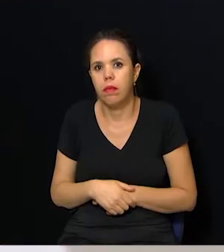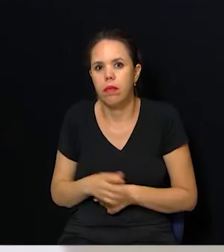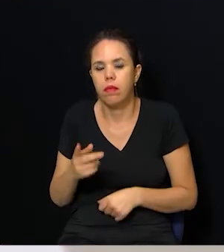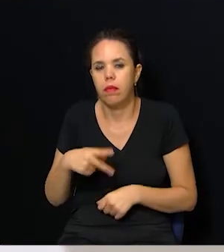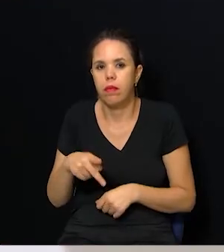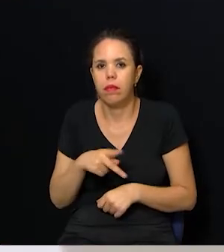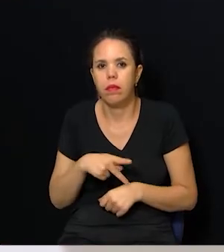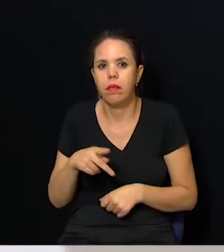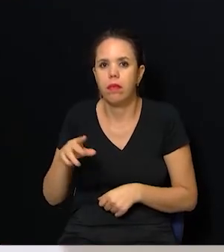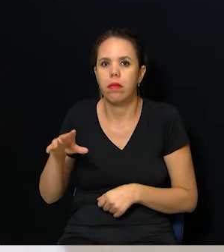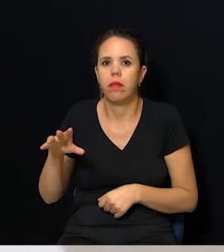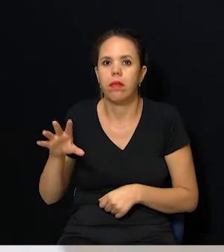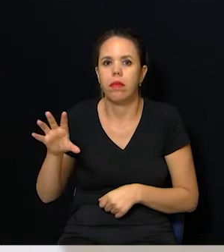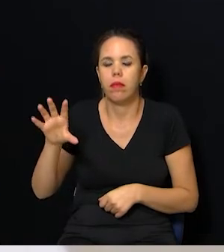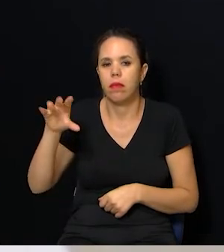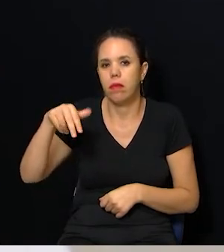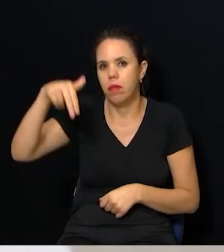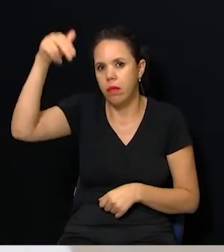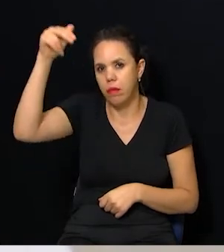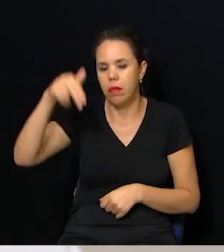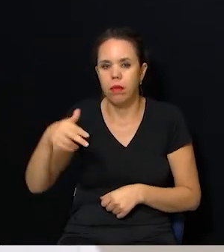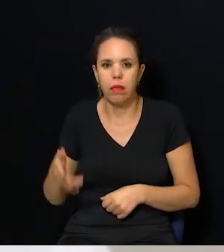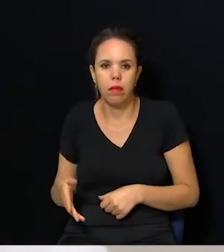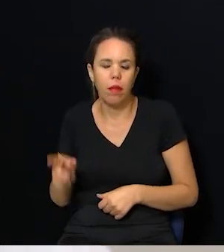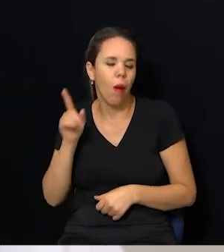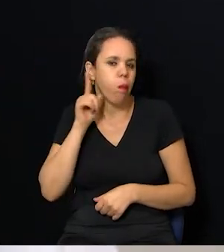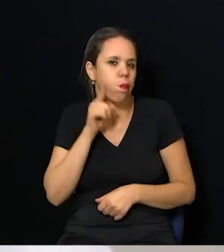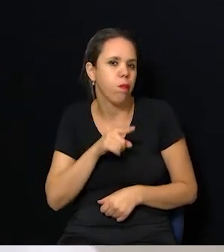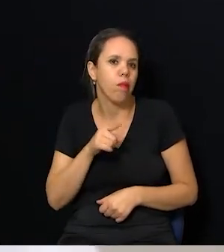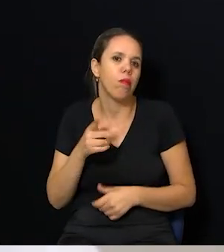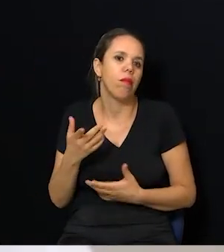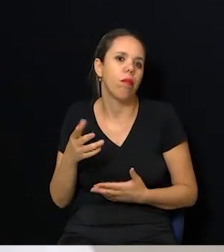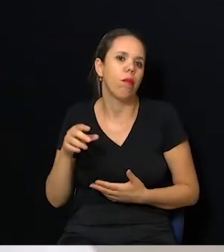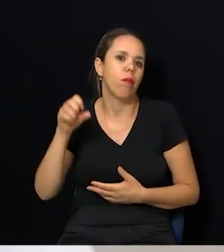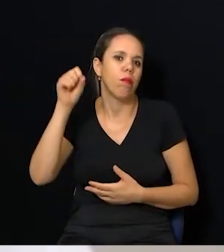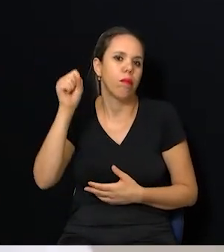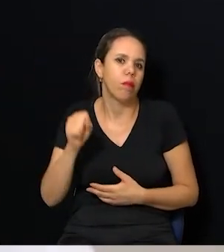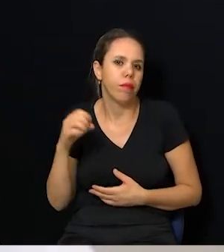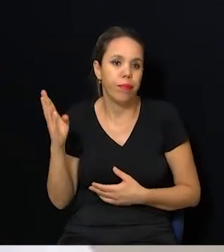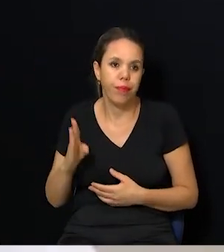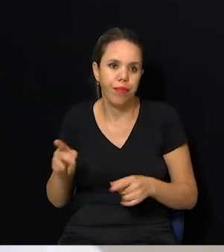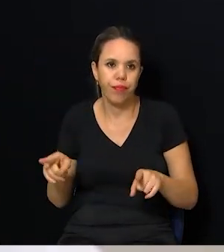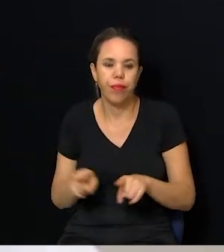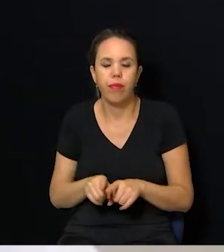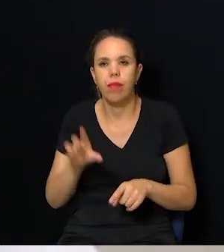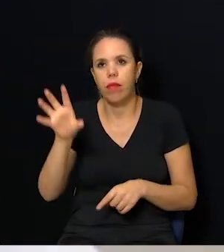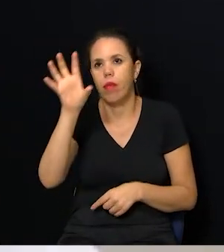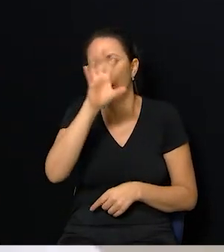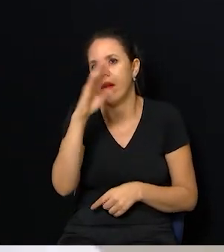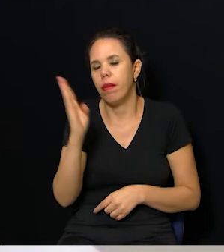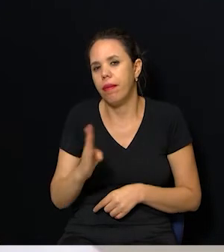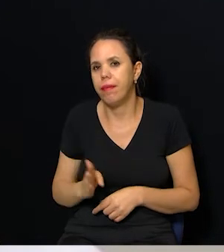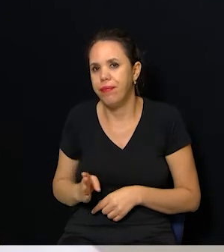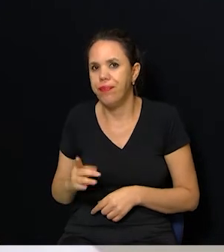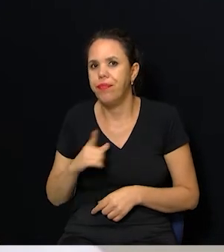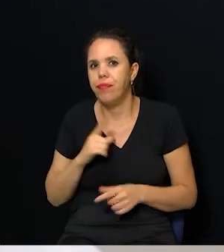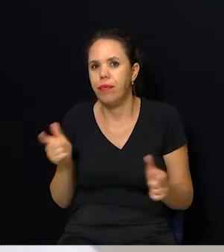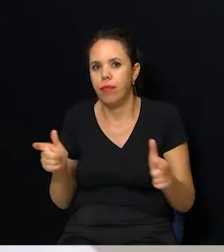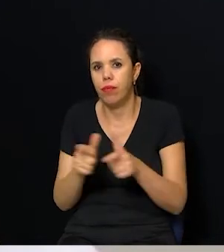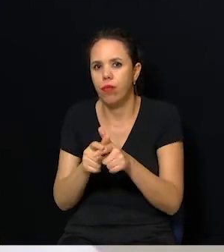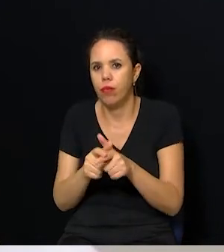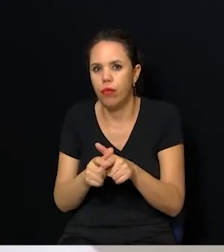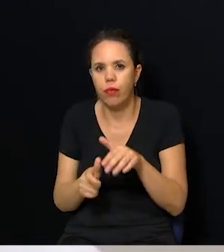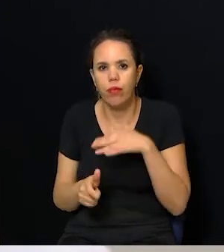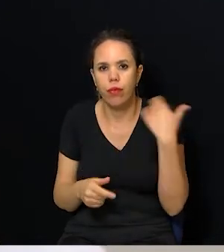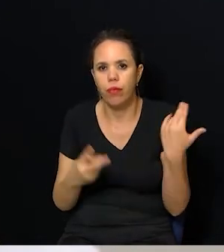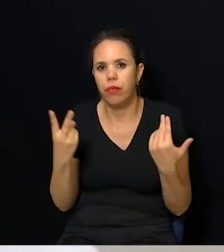os países do hemisfério norte e aqui, por exemplo, os estados do sul, sudeste do Brasil, a mortalidade cai bastante, ela gira